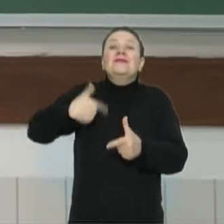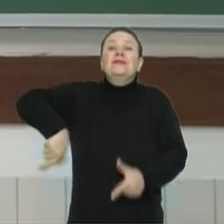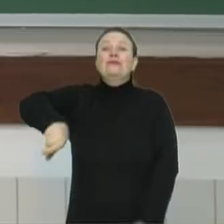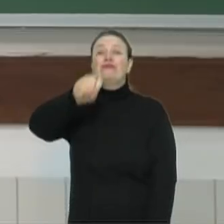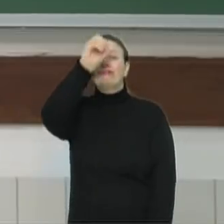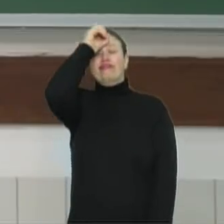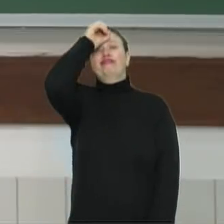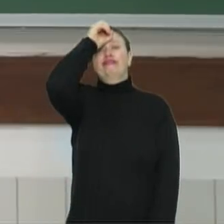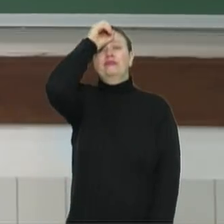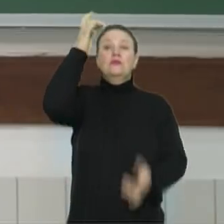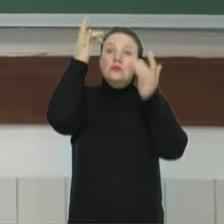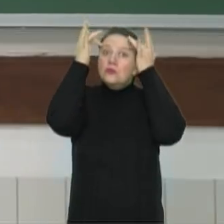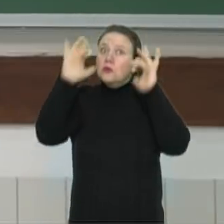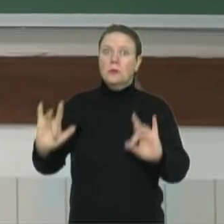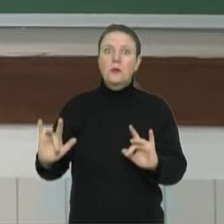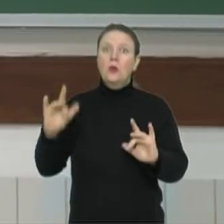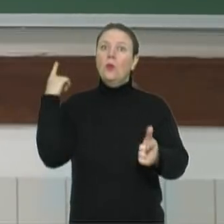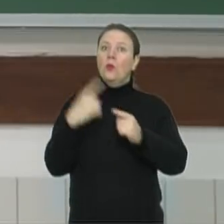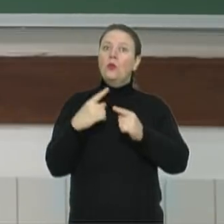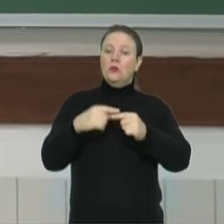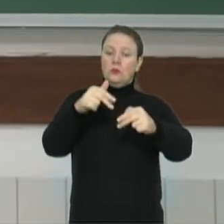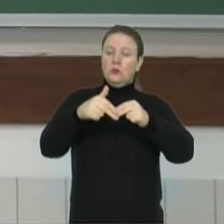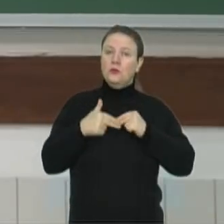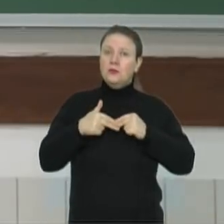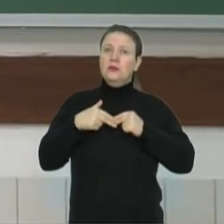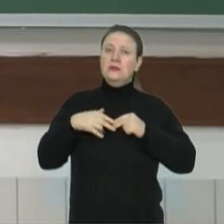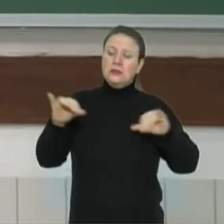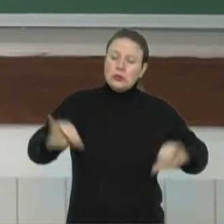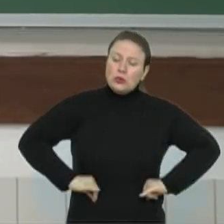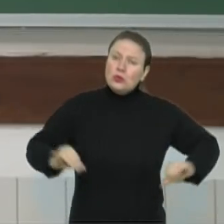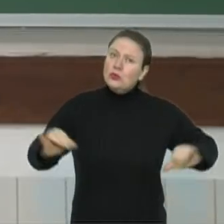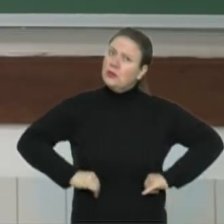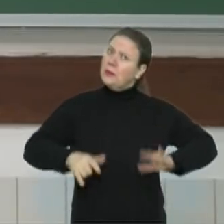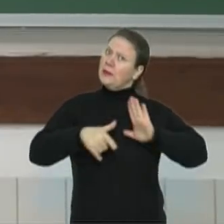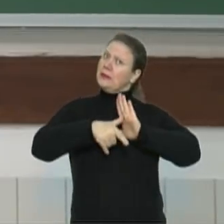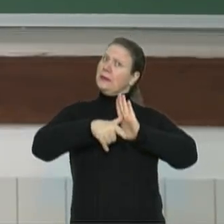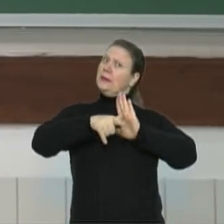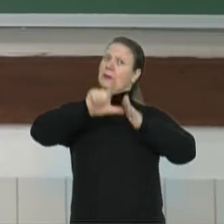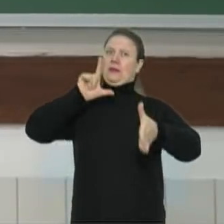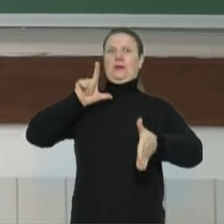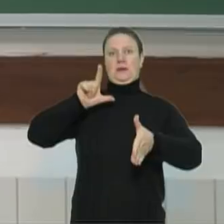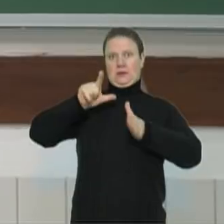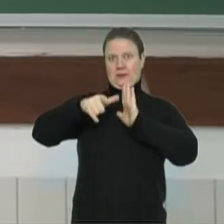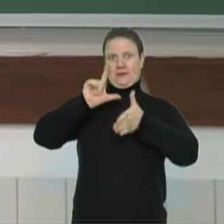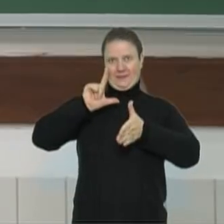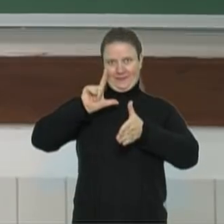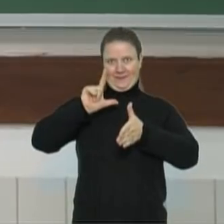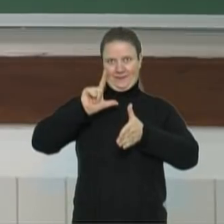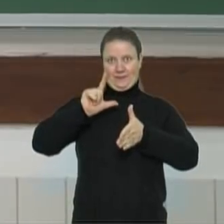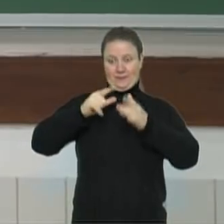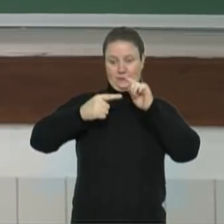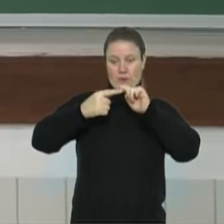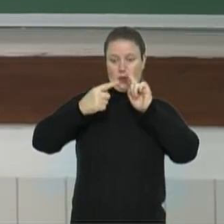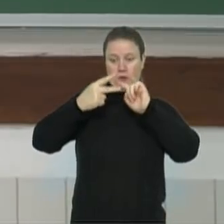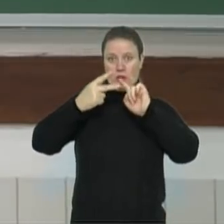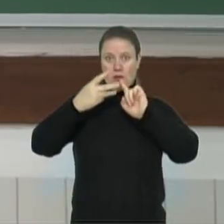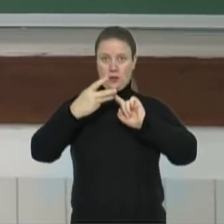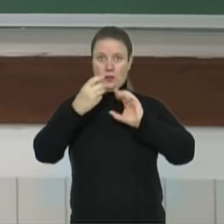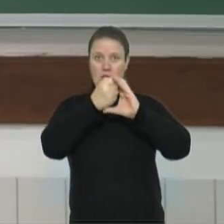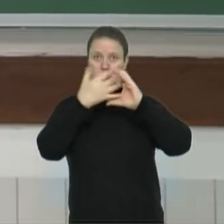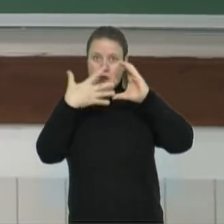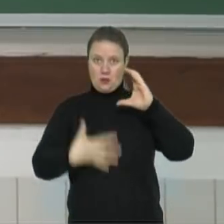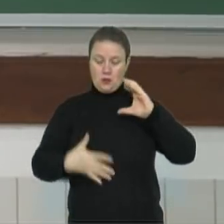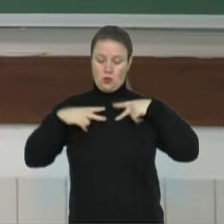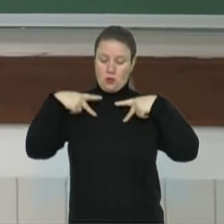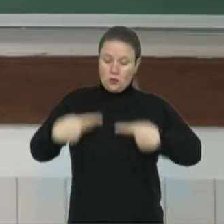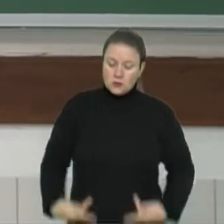não aconteceu. E por isso há esse sofrimento por antecipação, a angústia, tá? Então, 3 características aí do ser